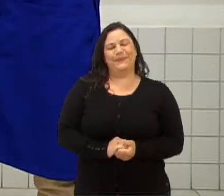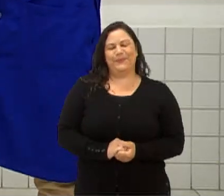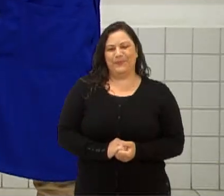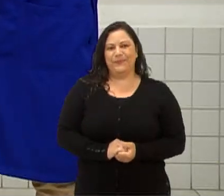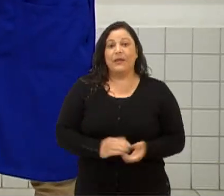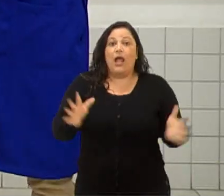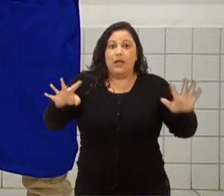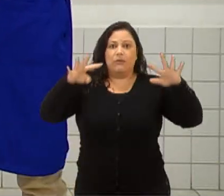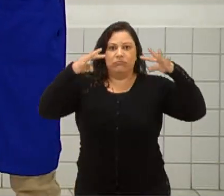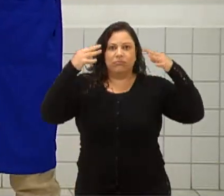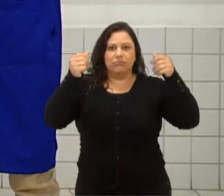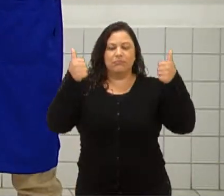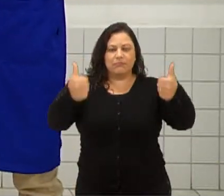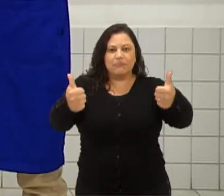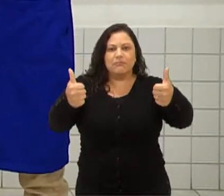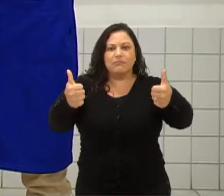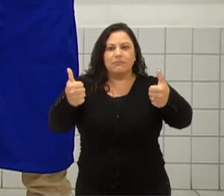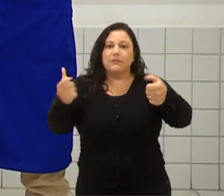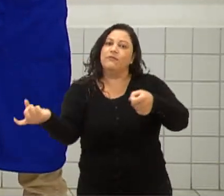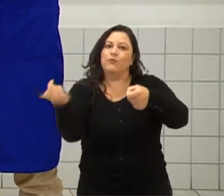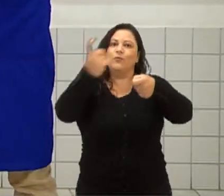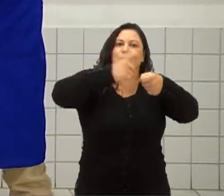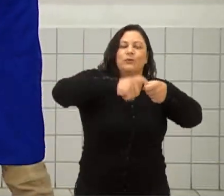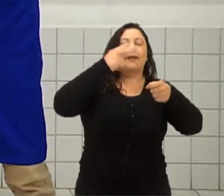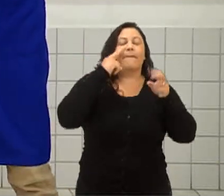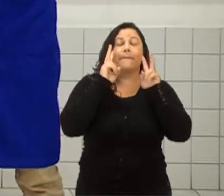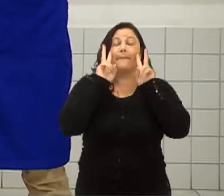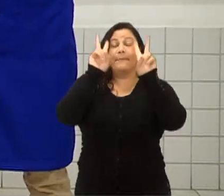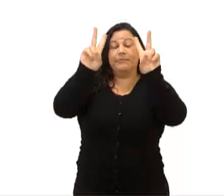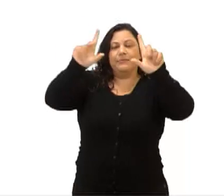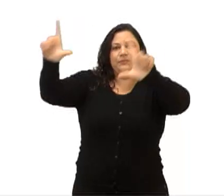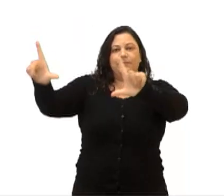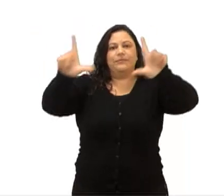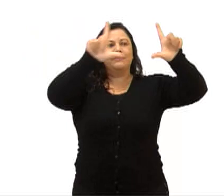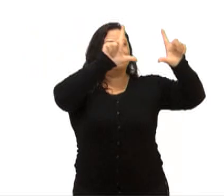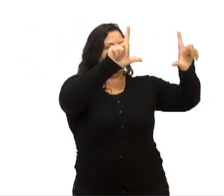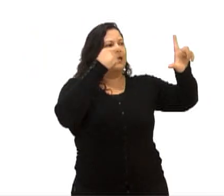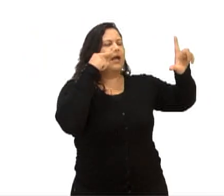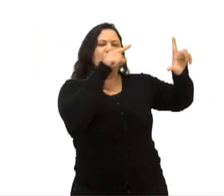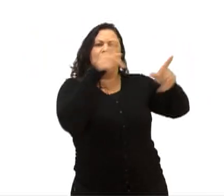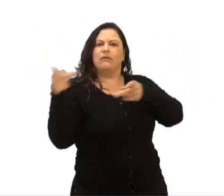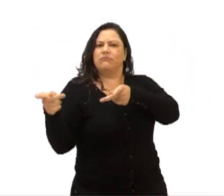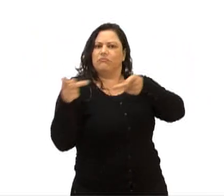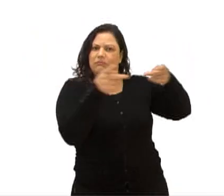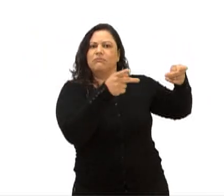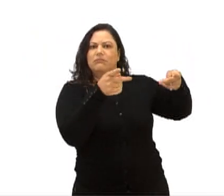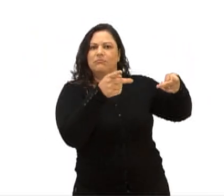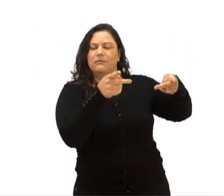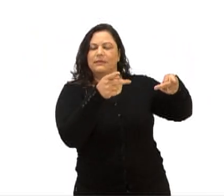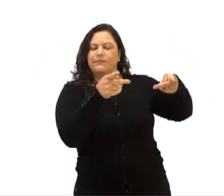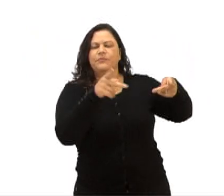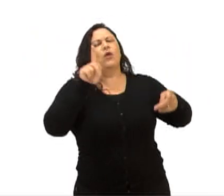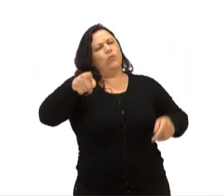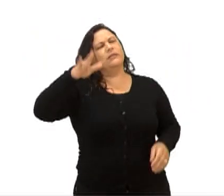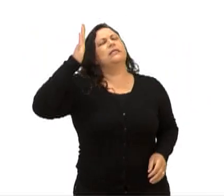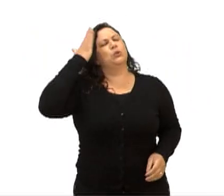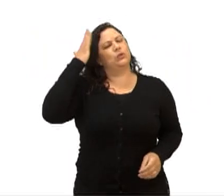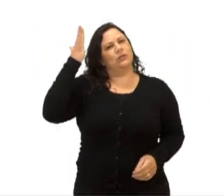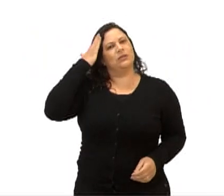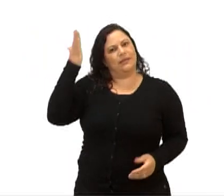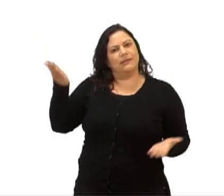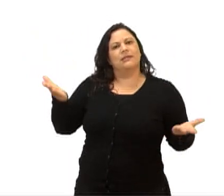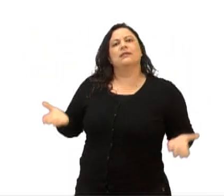só. Vamos voltar aqui, vamos dar uma olhadinha nessa tela. Eu quero convidar vocês aí. É muito provável que vocês já devem ter